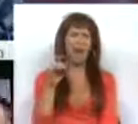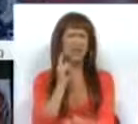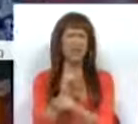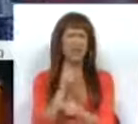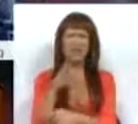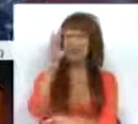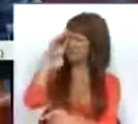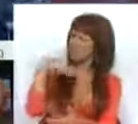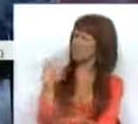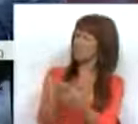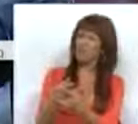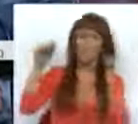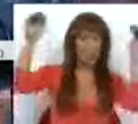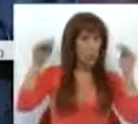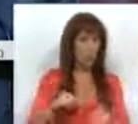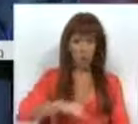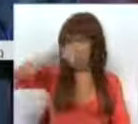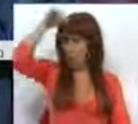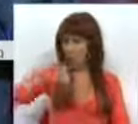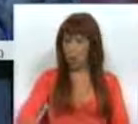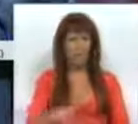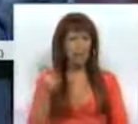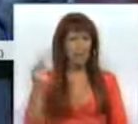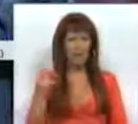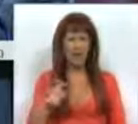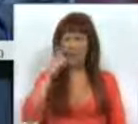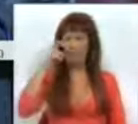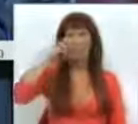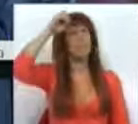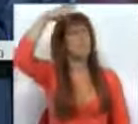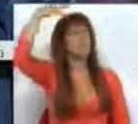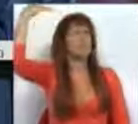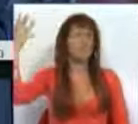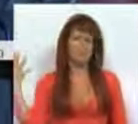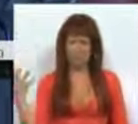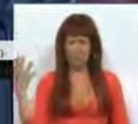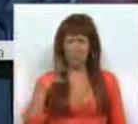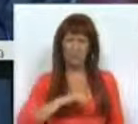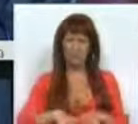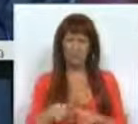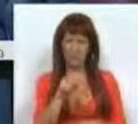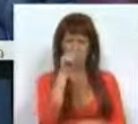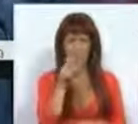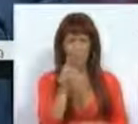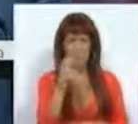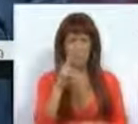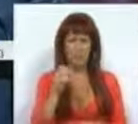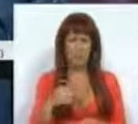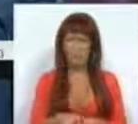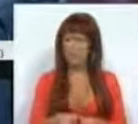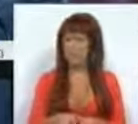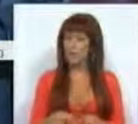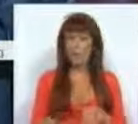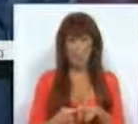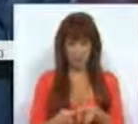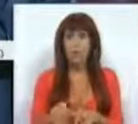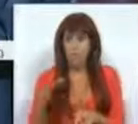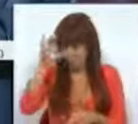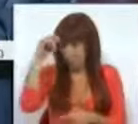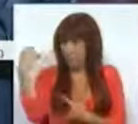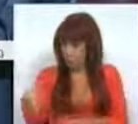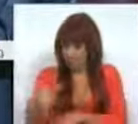que sugere que se reduzam de imediato os preços da eletricidade. Sr. Deputado Carlos Zorrinho, ninguém está mais interessado do que